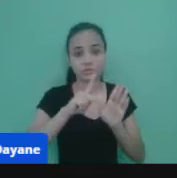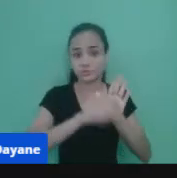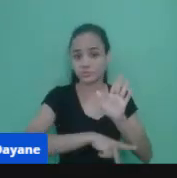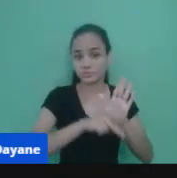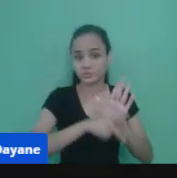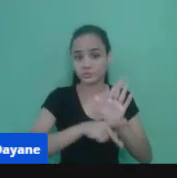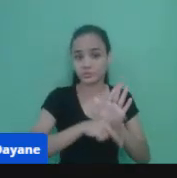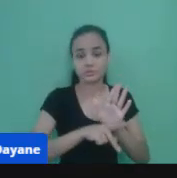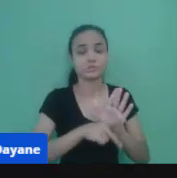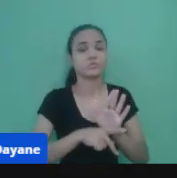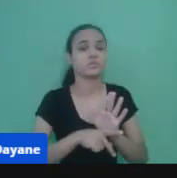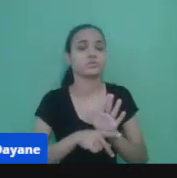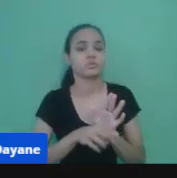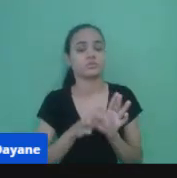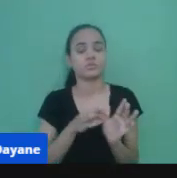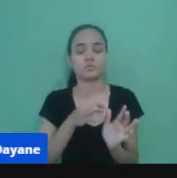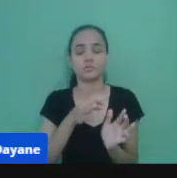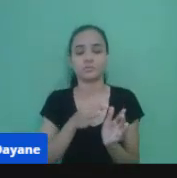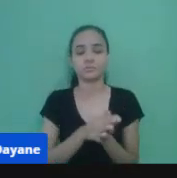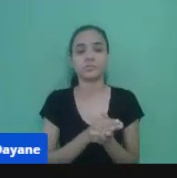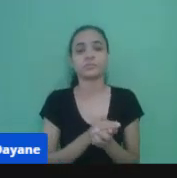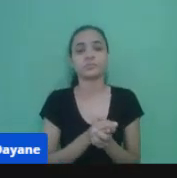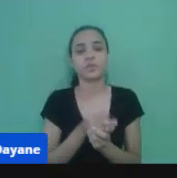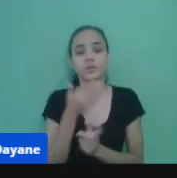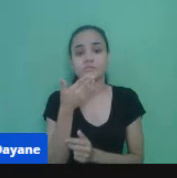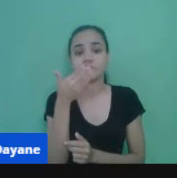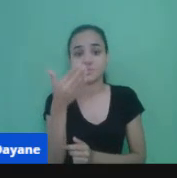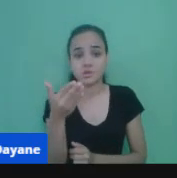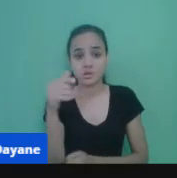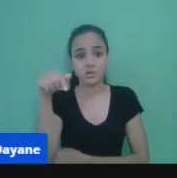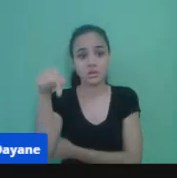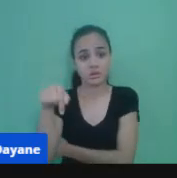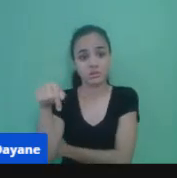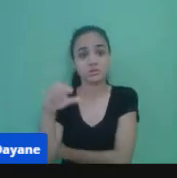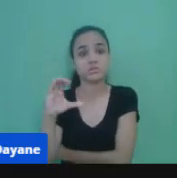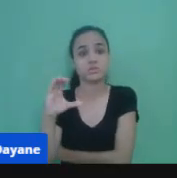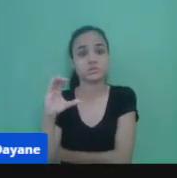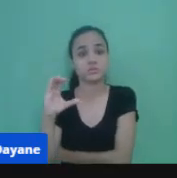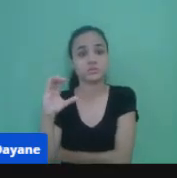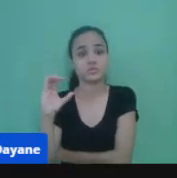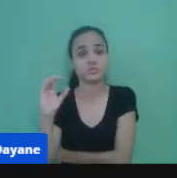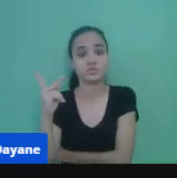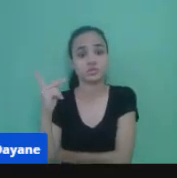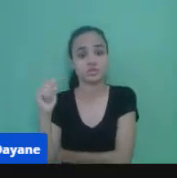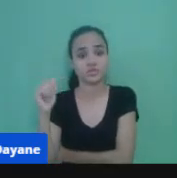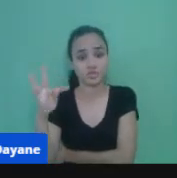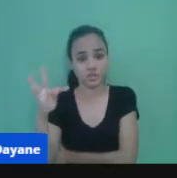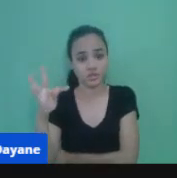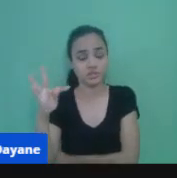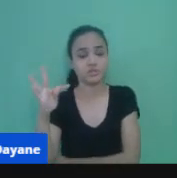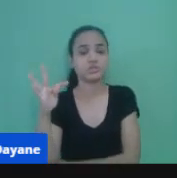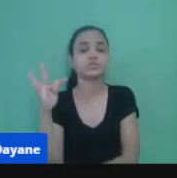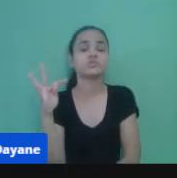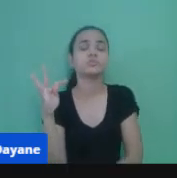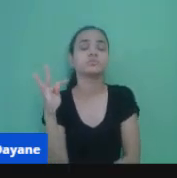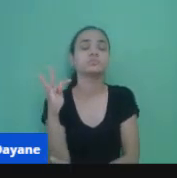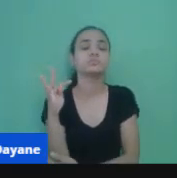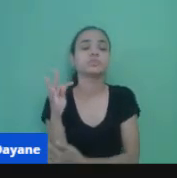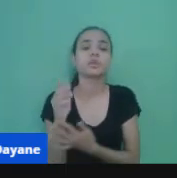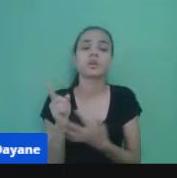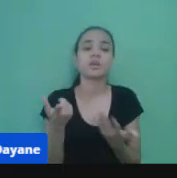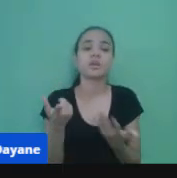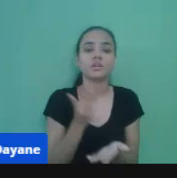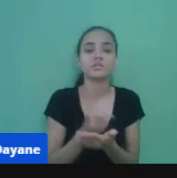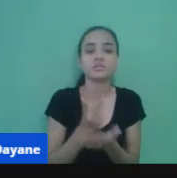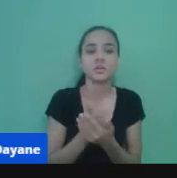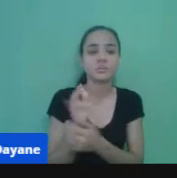chat que a gente envia no e-mail para vocês, para dar uma força nesse sentido, né? E não ficar toda hora recorrendo ao YouTube, mas vocês